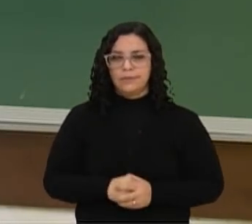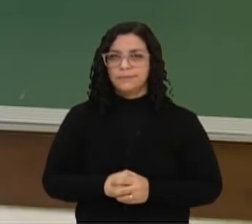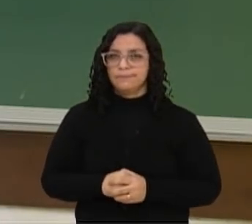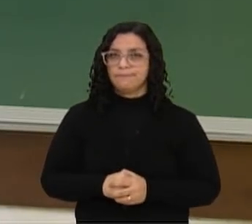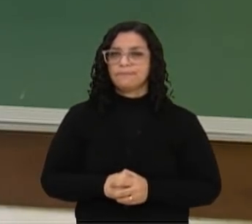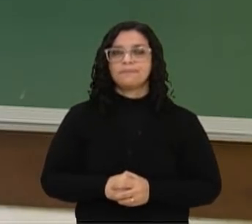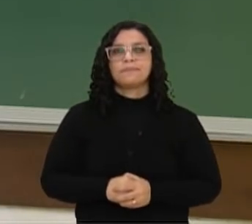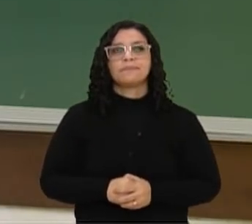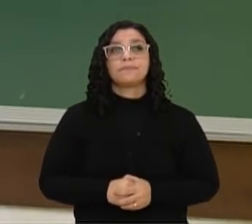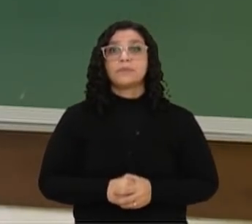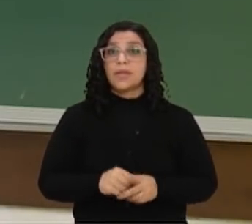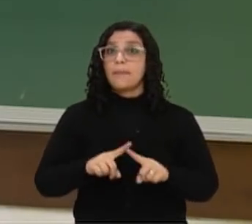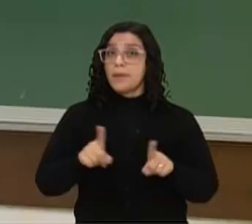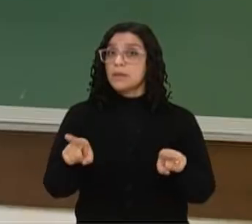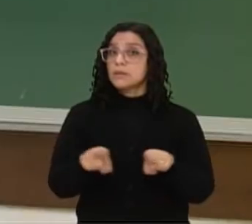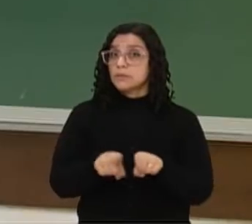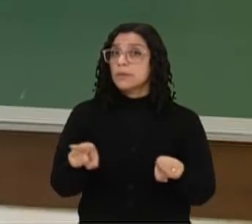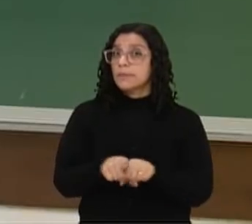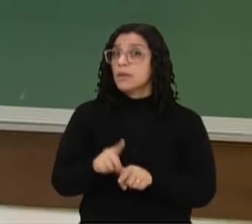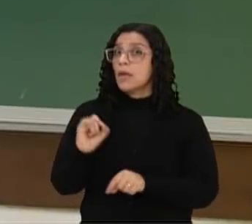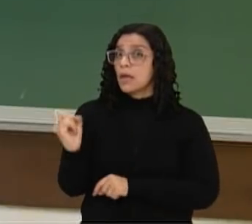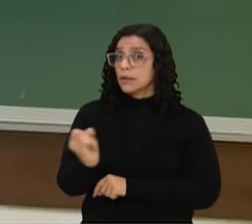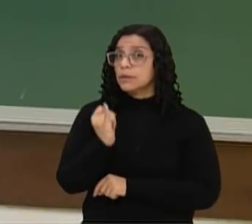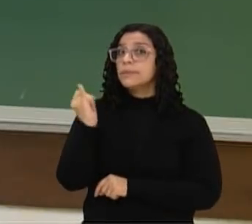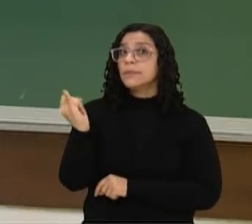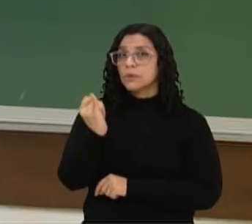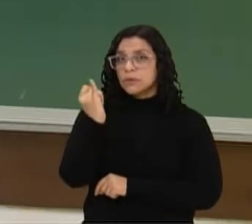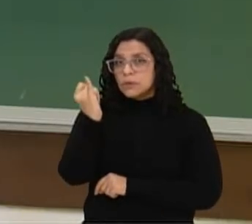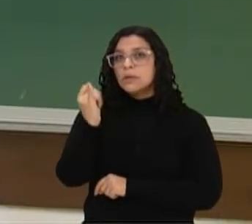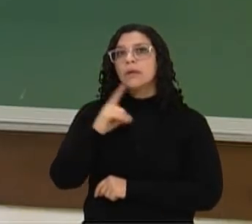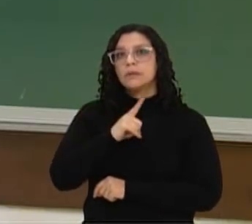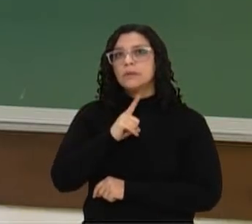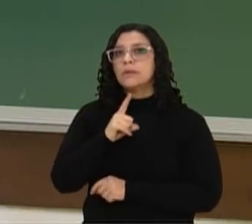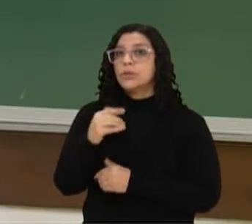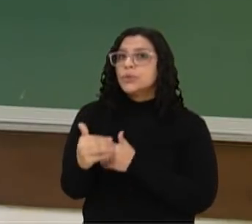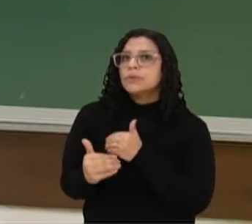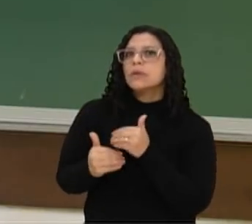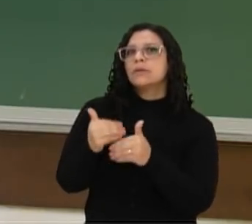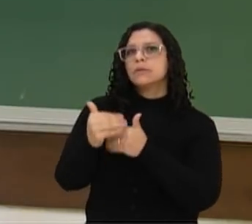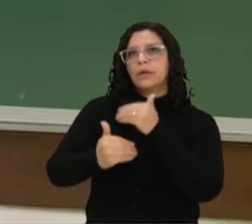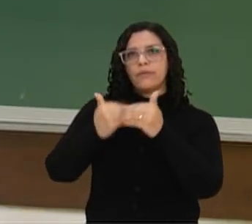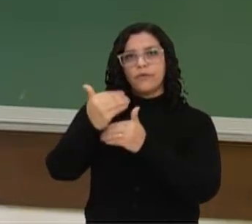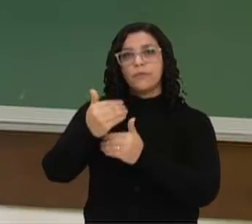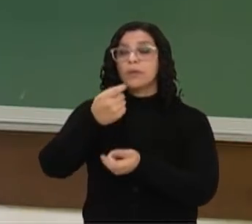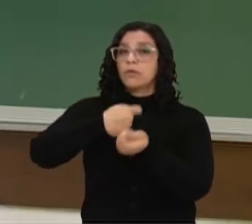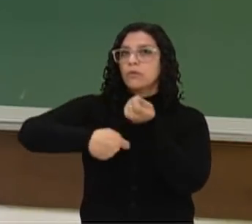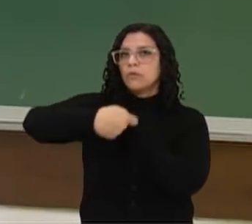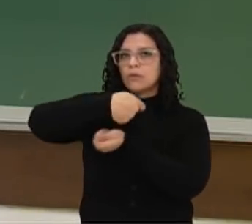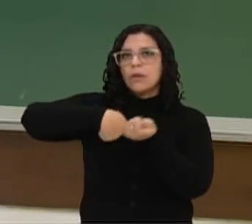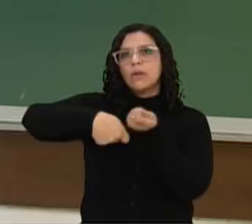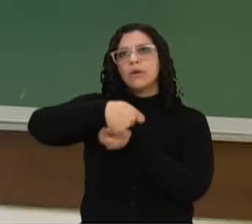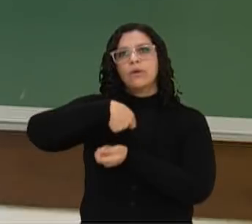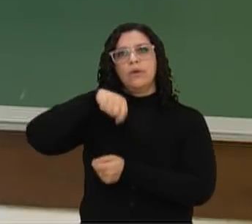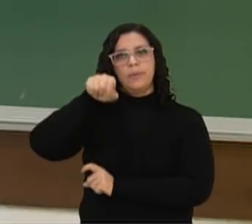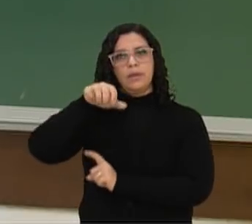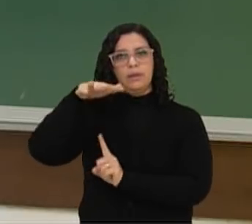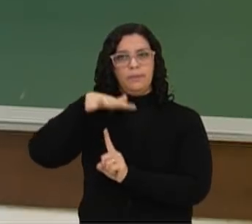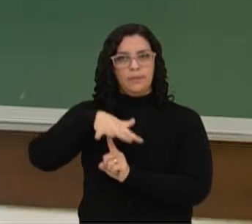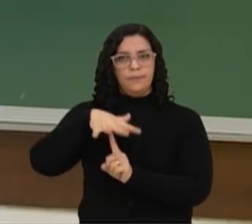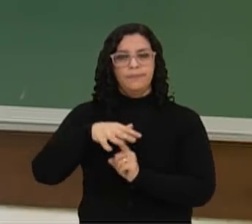nosso estado, mas que também tem um papel bem importante ali no desenvolvimento, na economia do